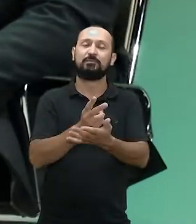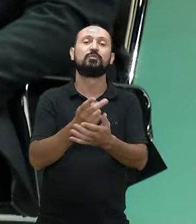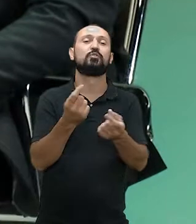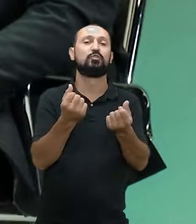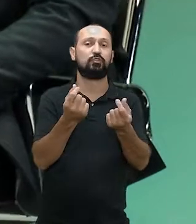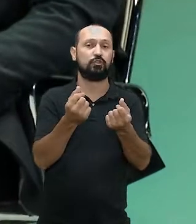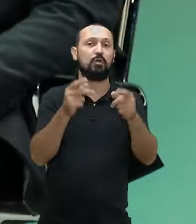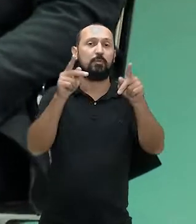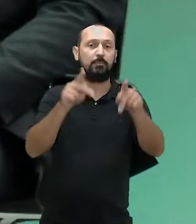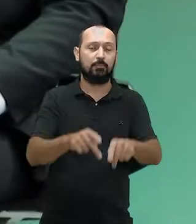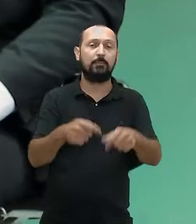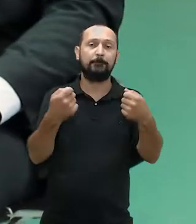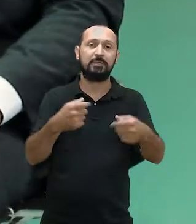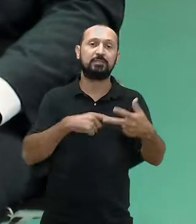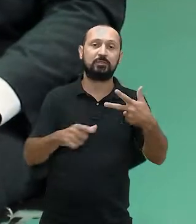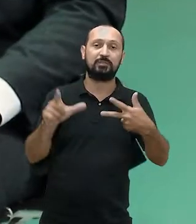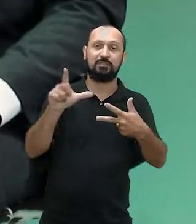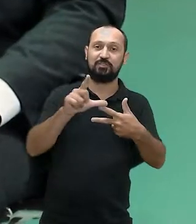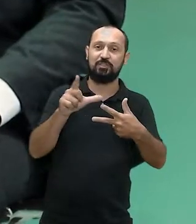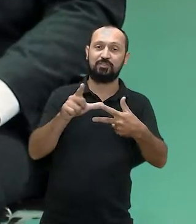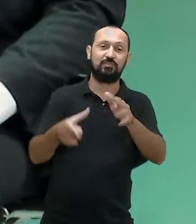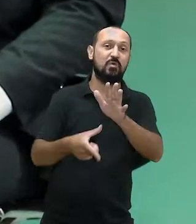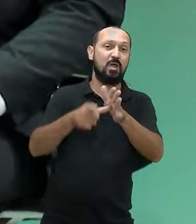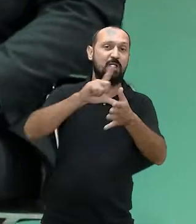pública deve ser aprovada pelo Poder Legislativo.